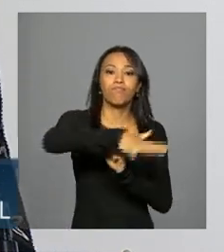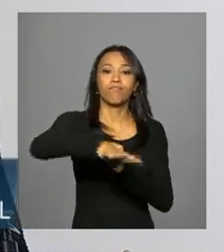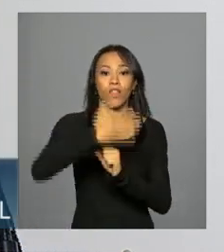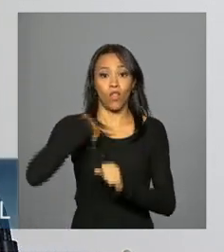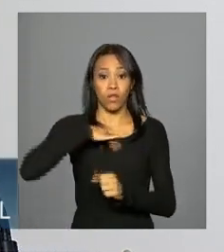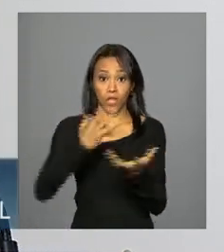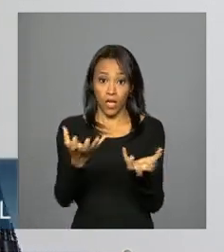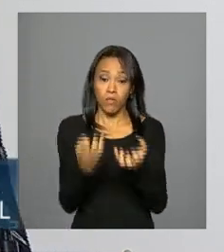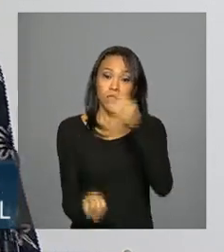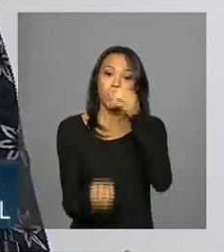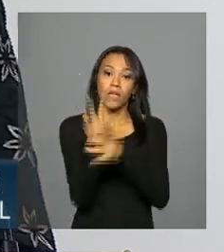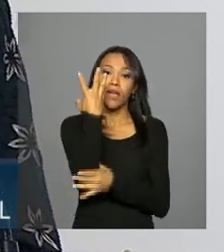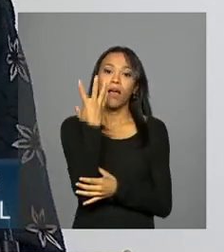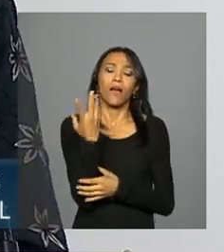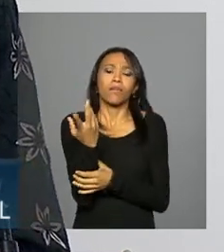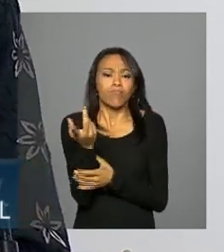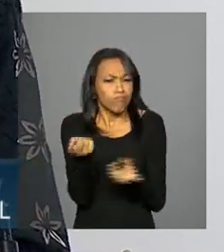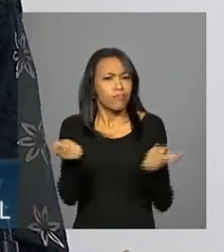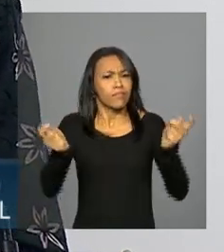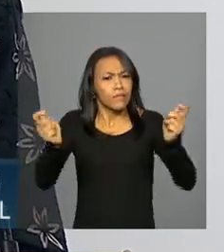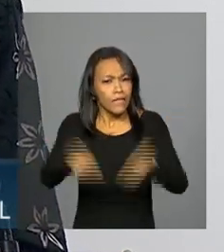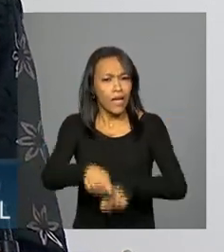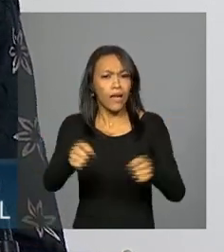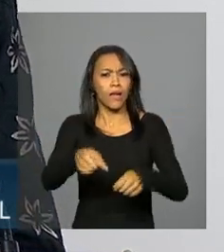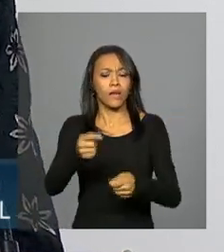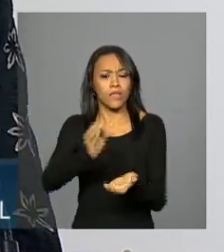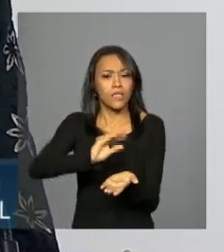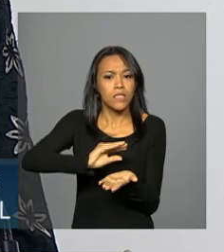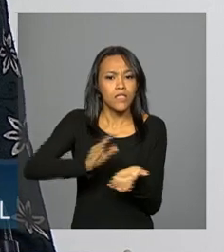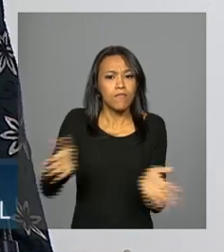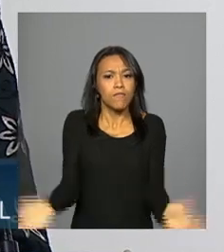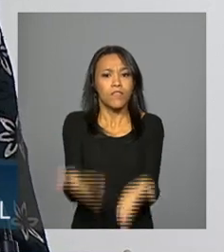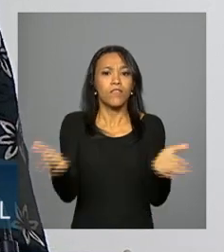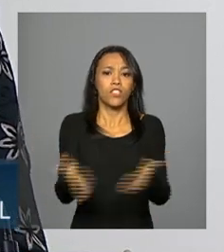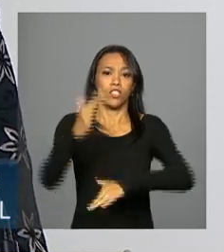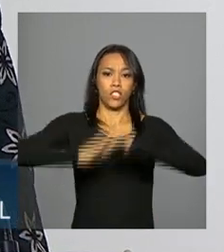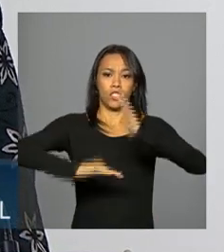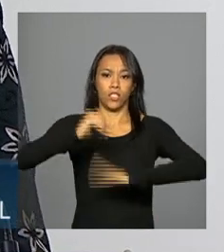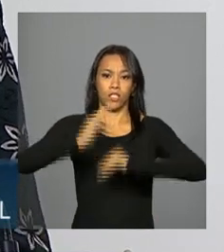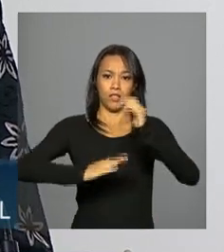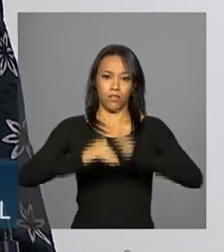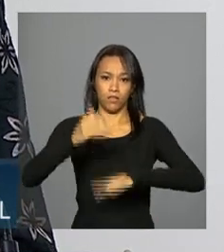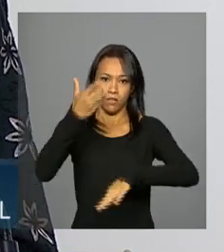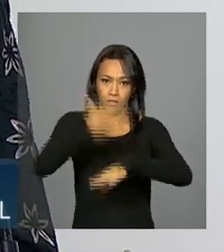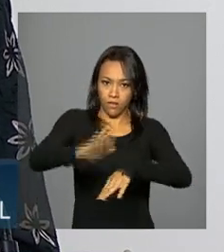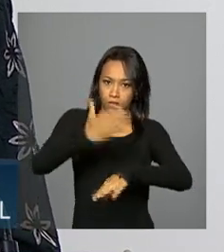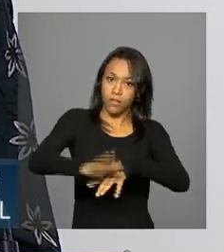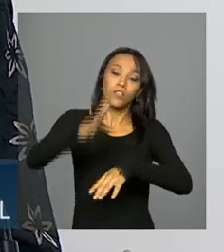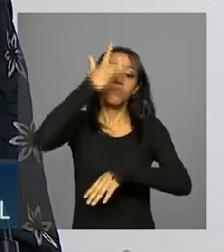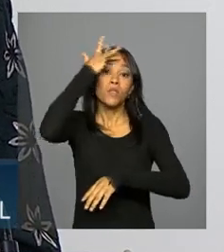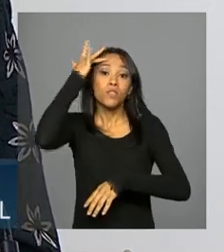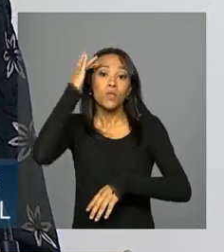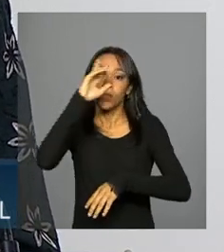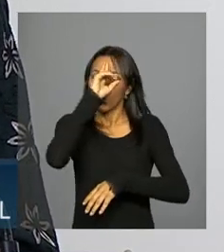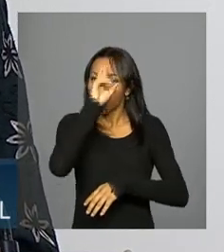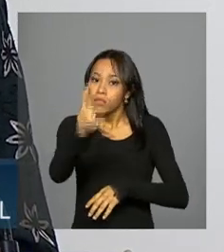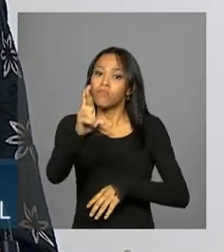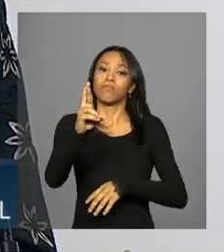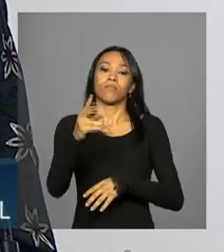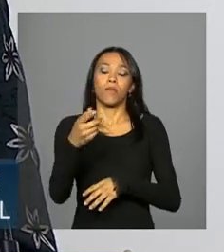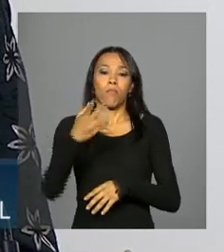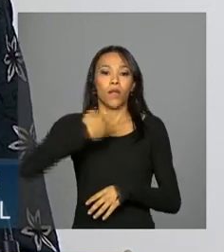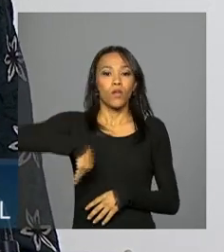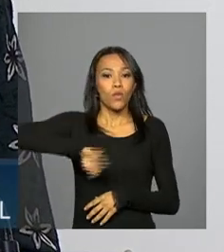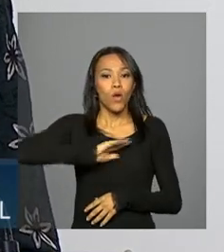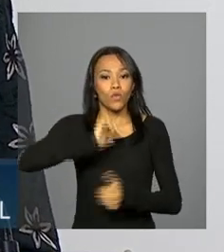queremos criar as condições para investir na capacitação de gestores, fundamental para que o nosso